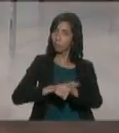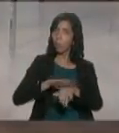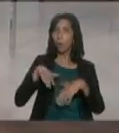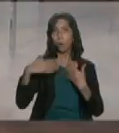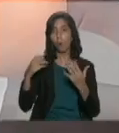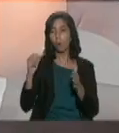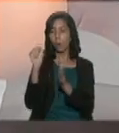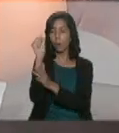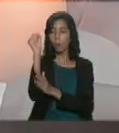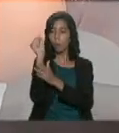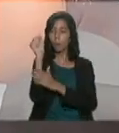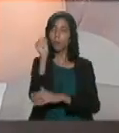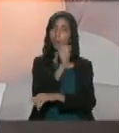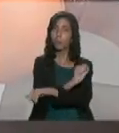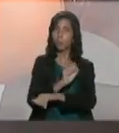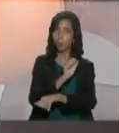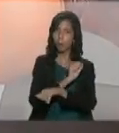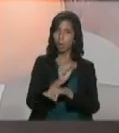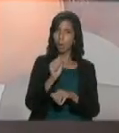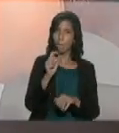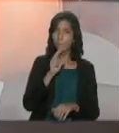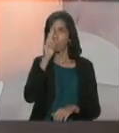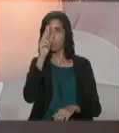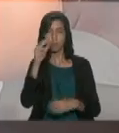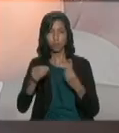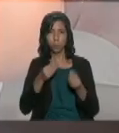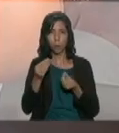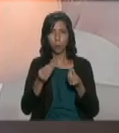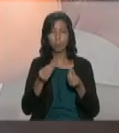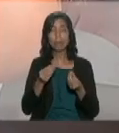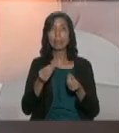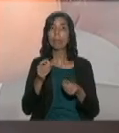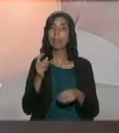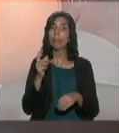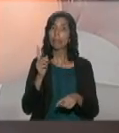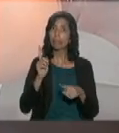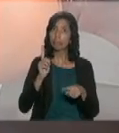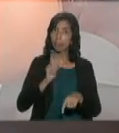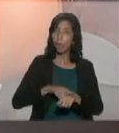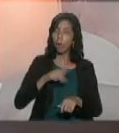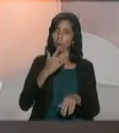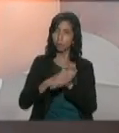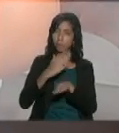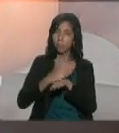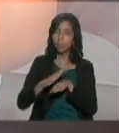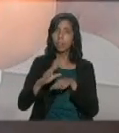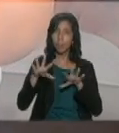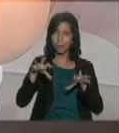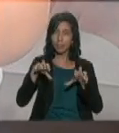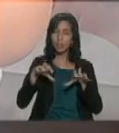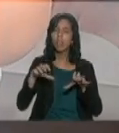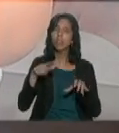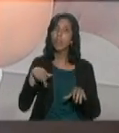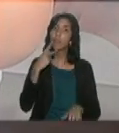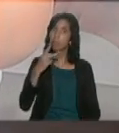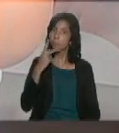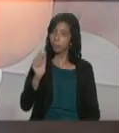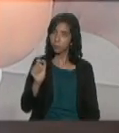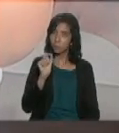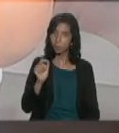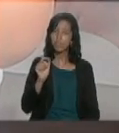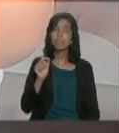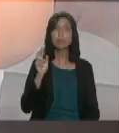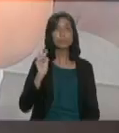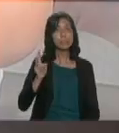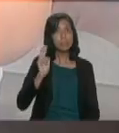de você estar passando o antebraço? É mais forte a hora do antebraço? Então, nessa hora, na hora que eu dou o treinamento da Chantala, eu costumo falar,